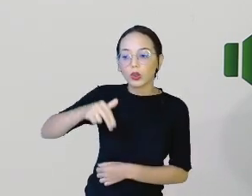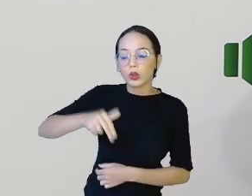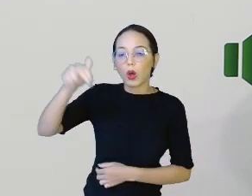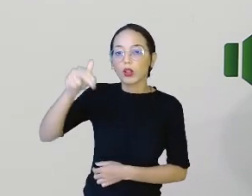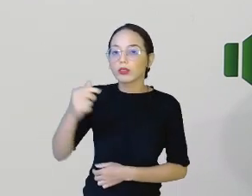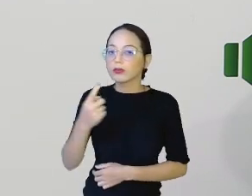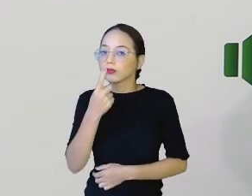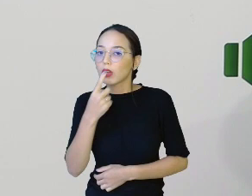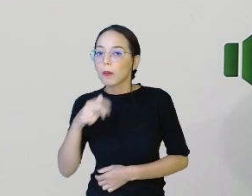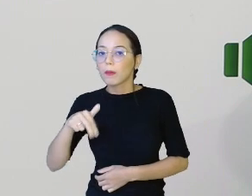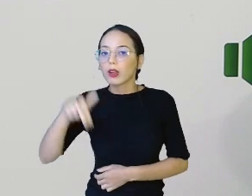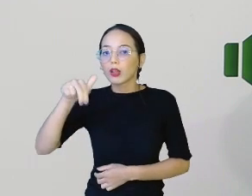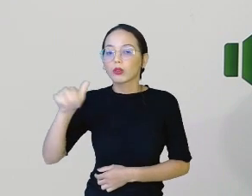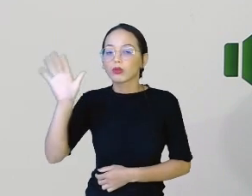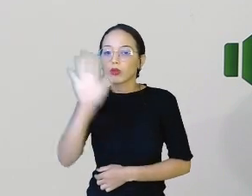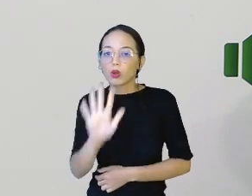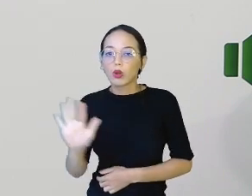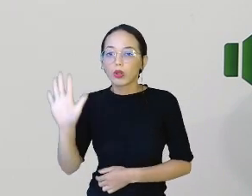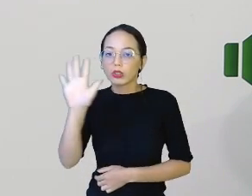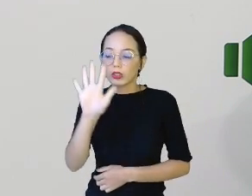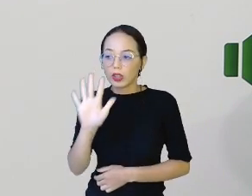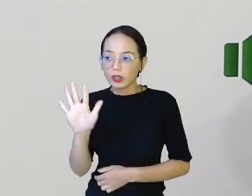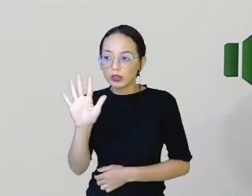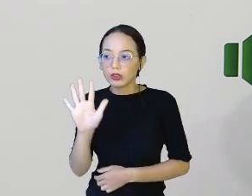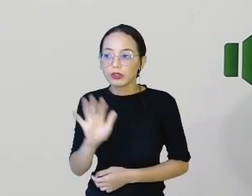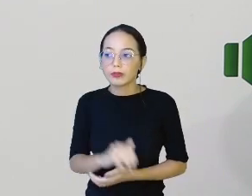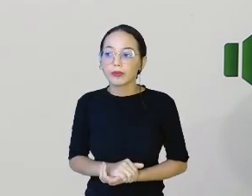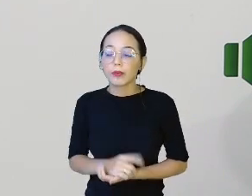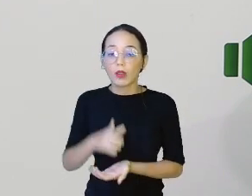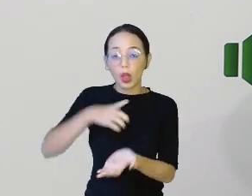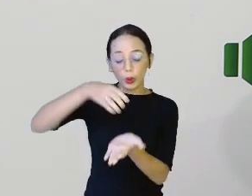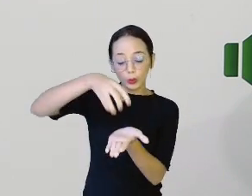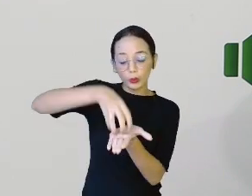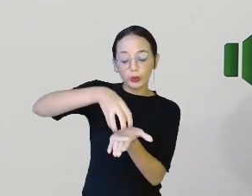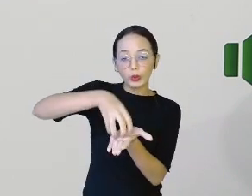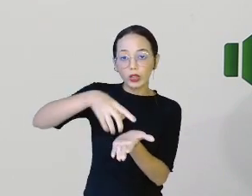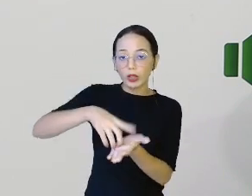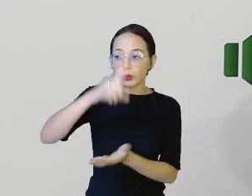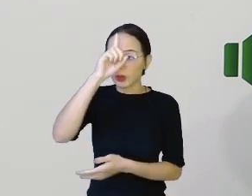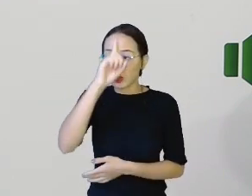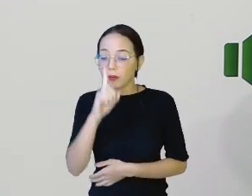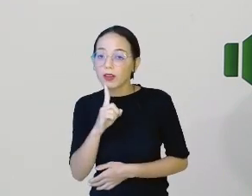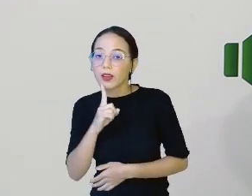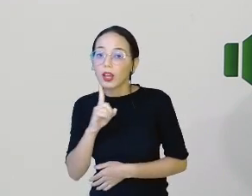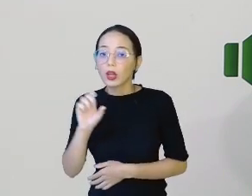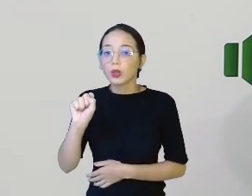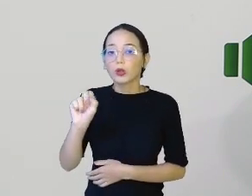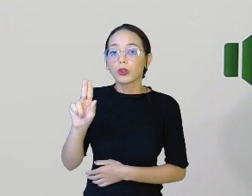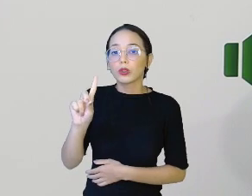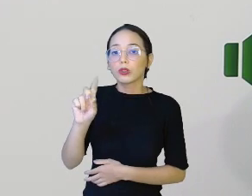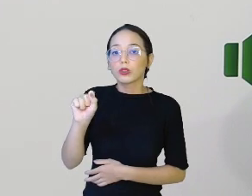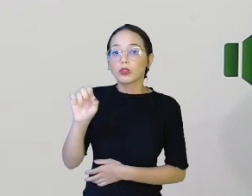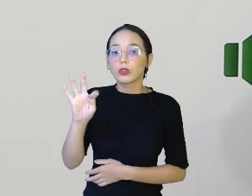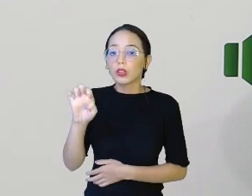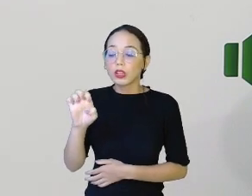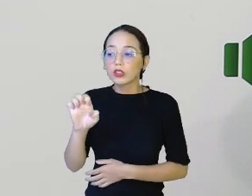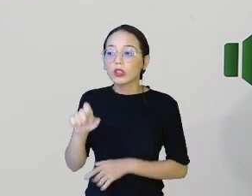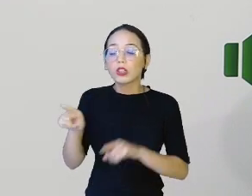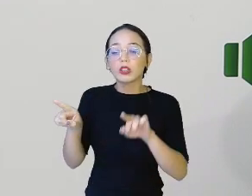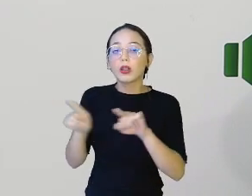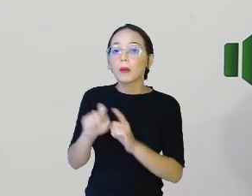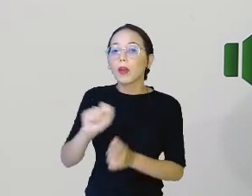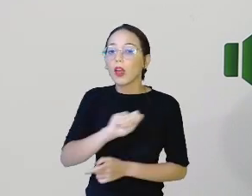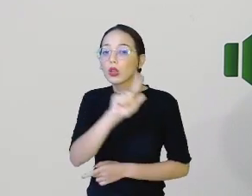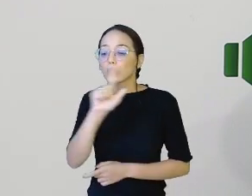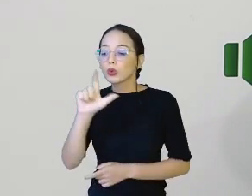no vermelho o nordeste, aqui ao meio o centro-oeste, o amarelo o sudeste e por fim aqui abaixo